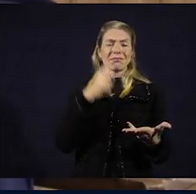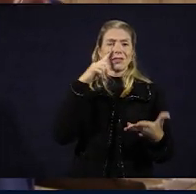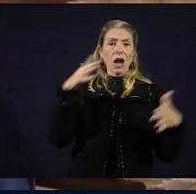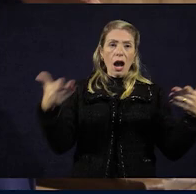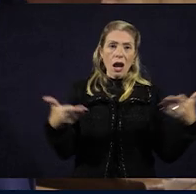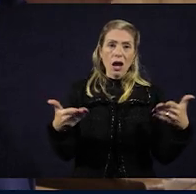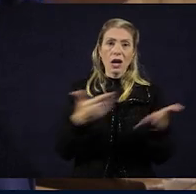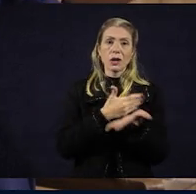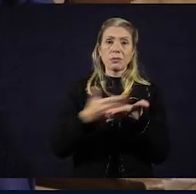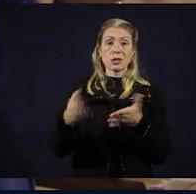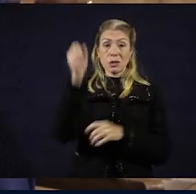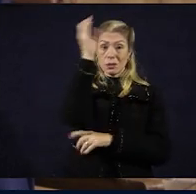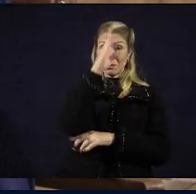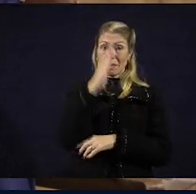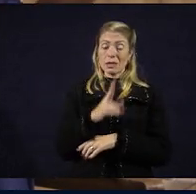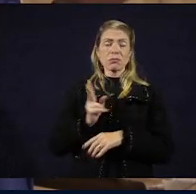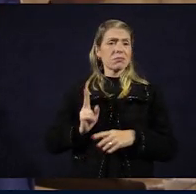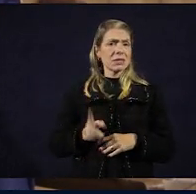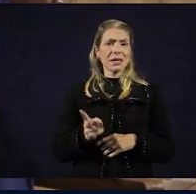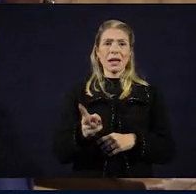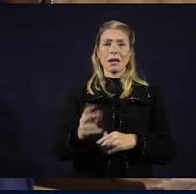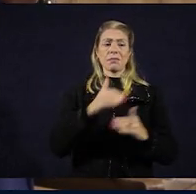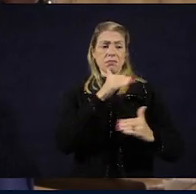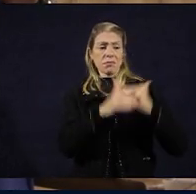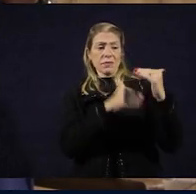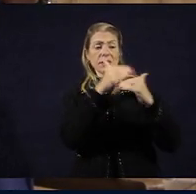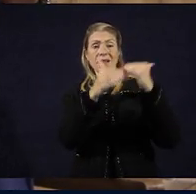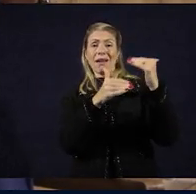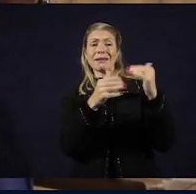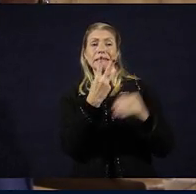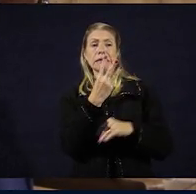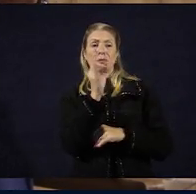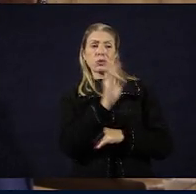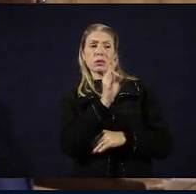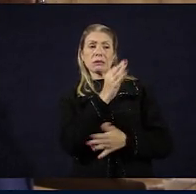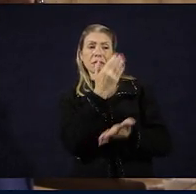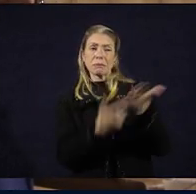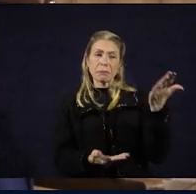né o Brasil esse ano vai crescer perde 3%